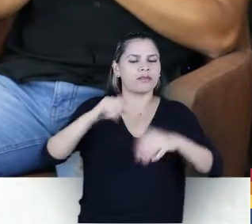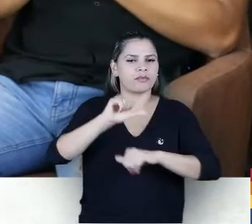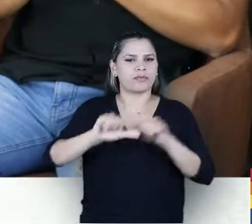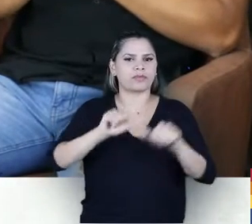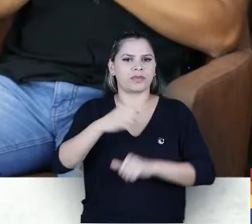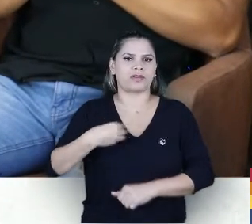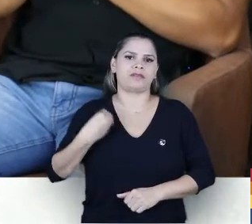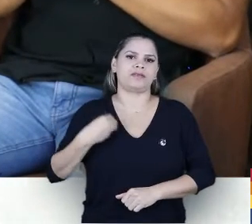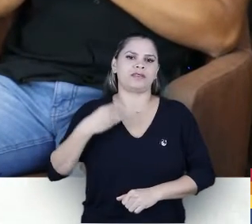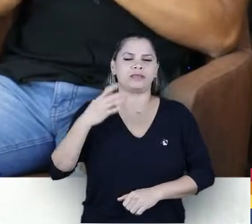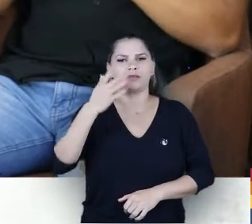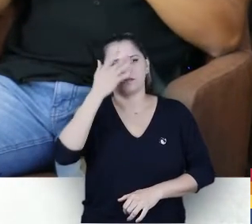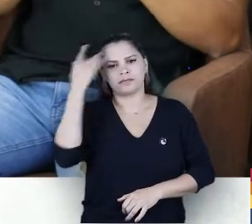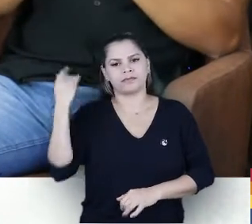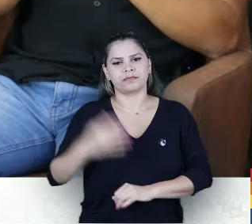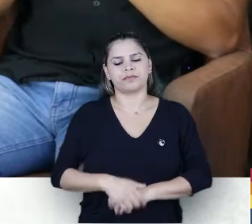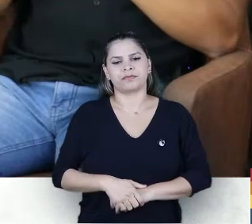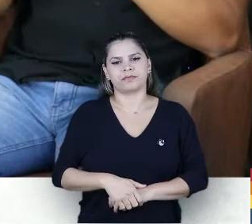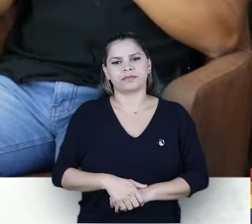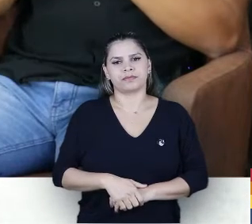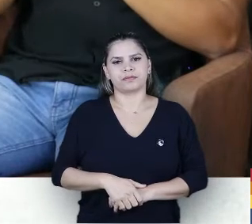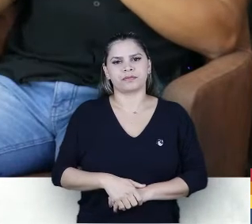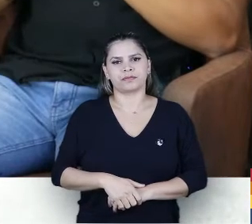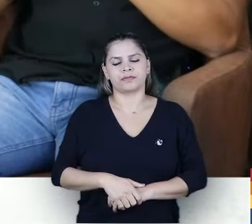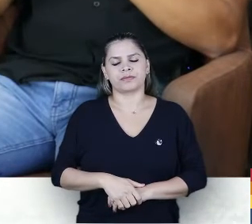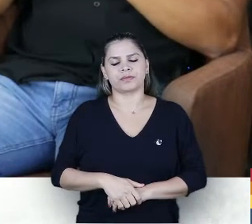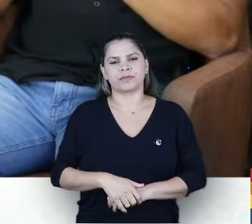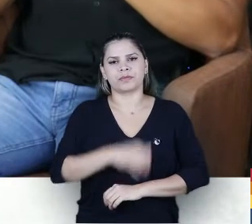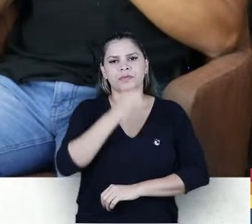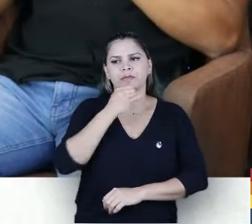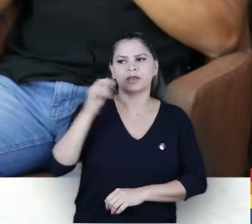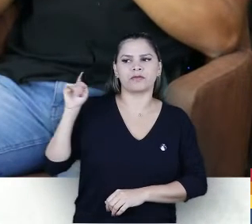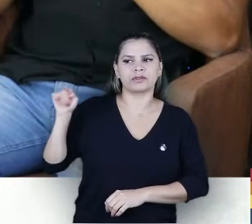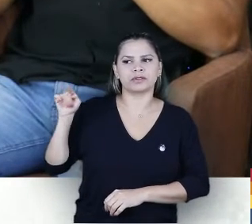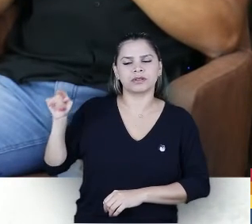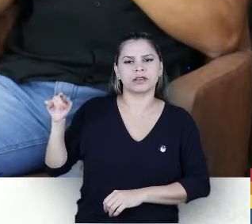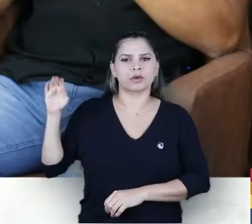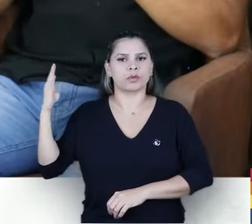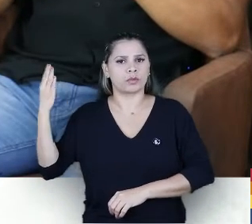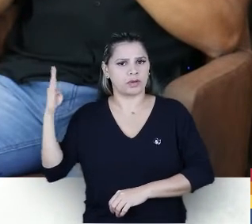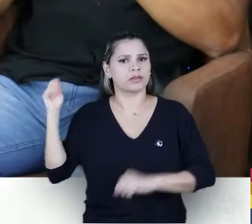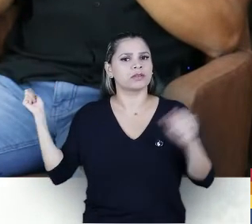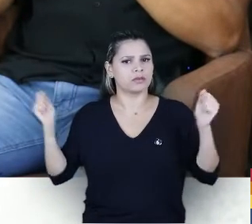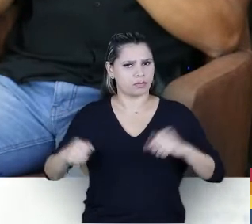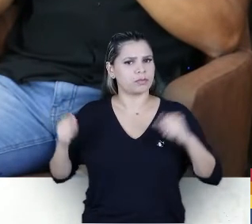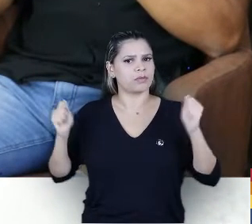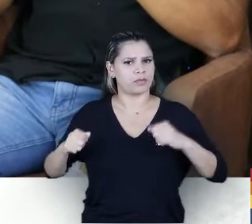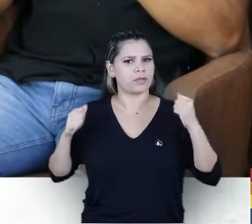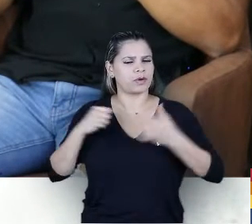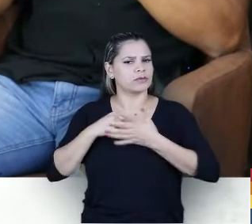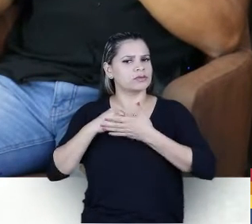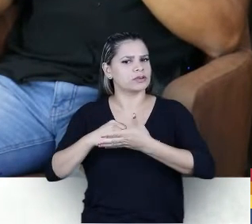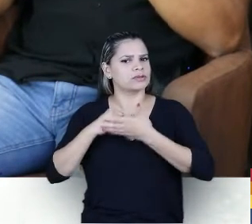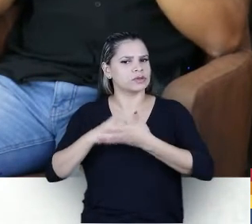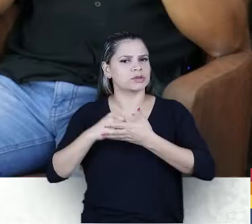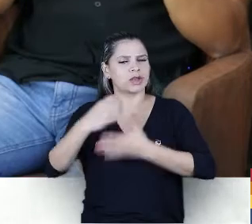pessoas. E nesse momento a gente começou a fazer os links, né, com os itinerários, né. Cara, você,